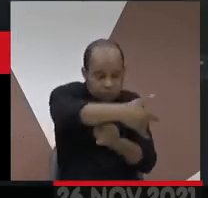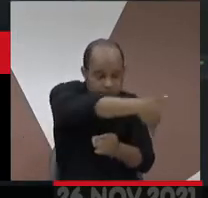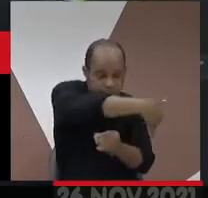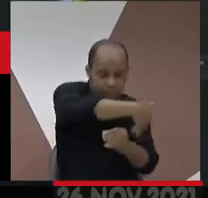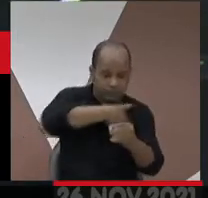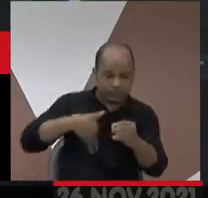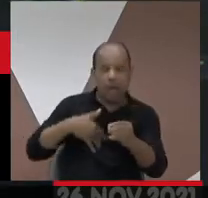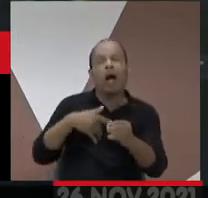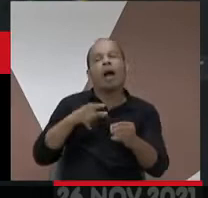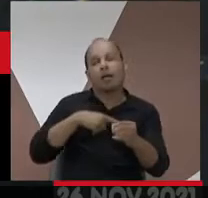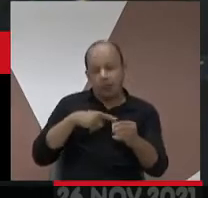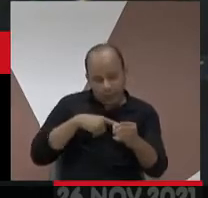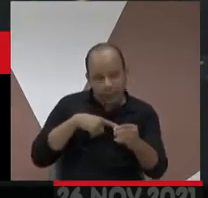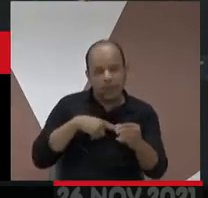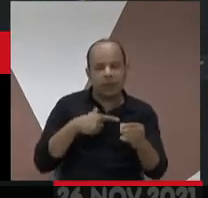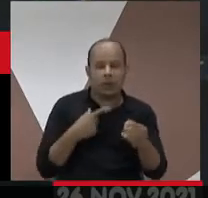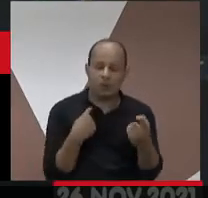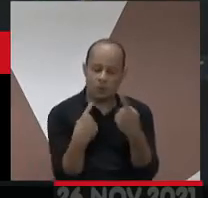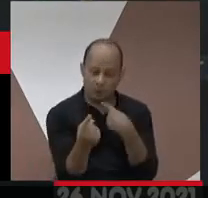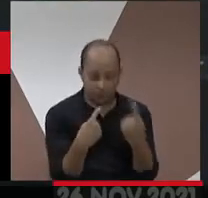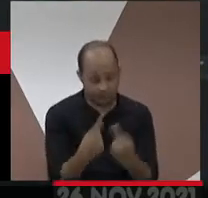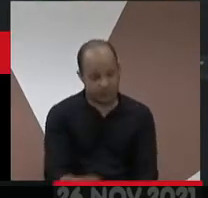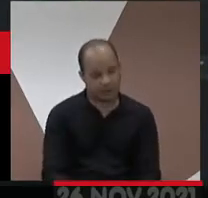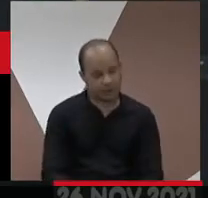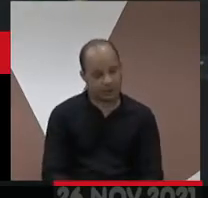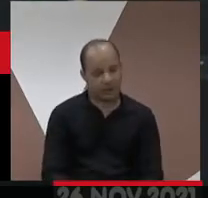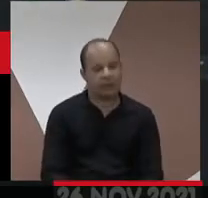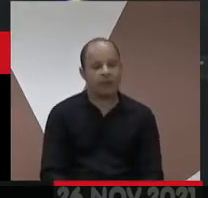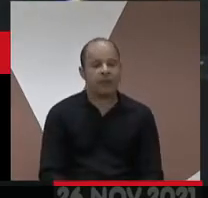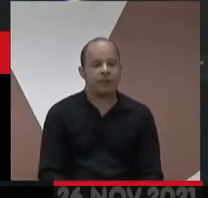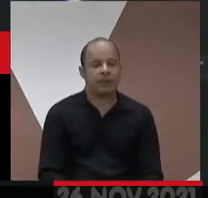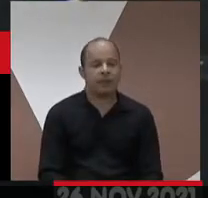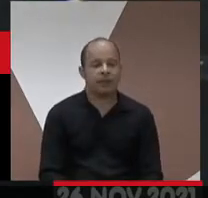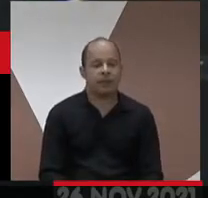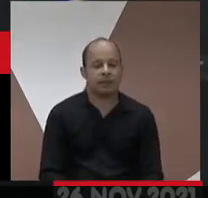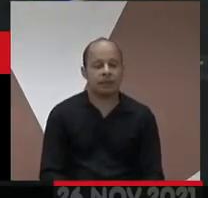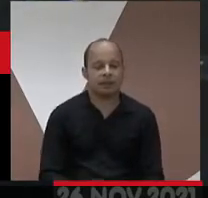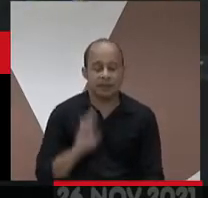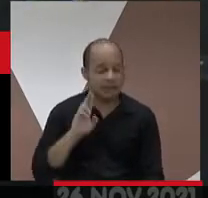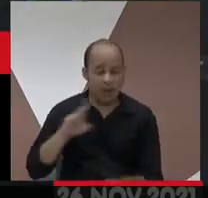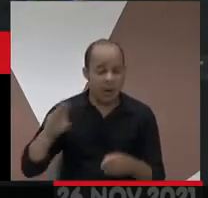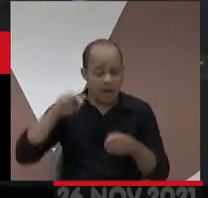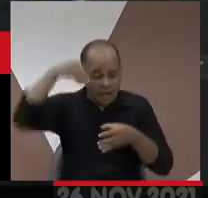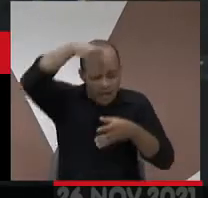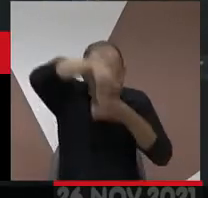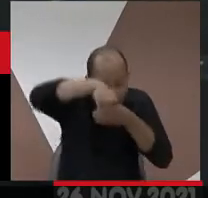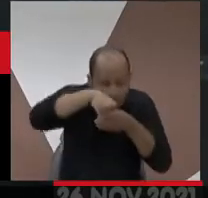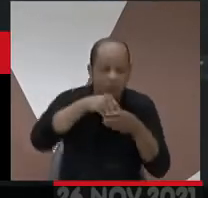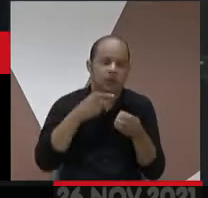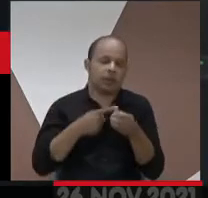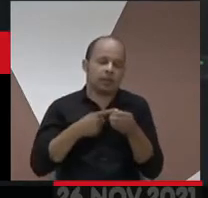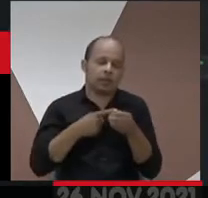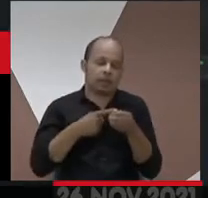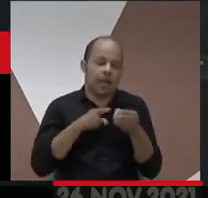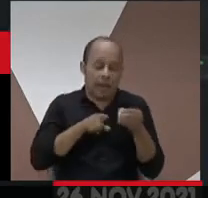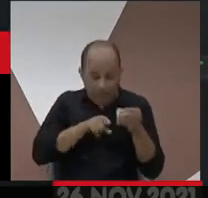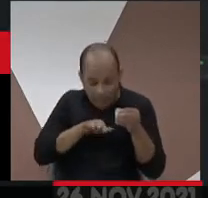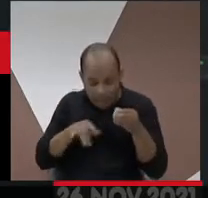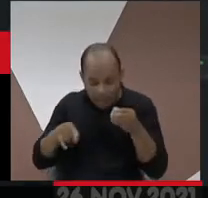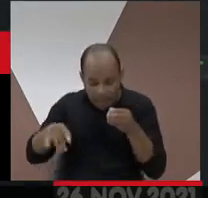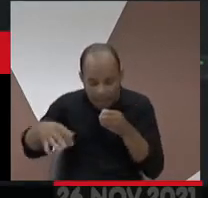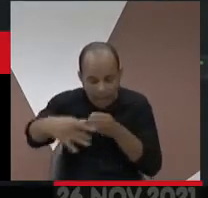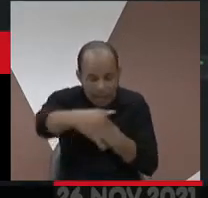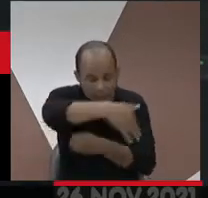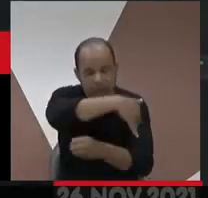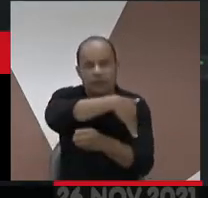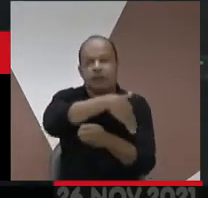Entretanto, eu gostaria de mostrar aí, vocês estão vendo,